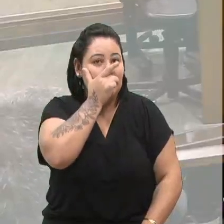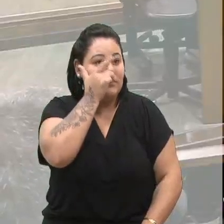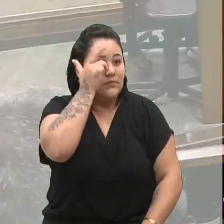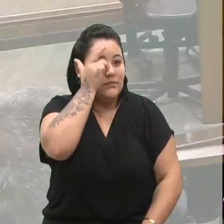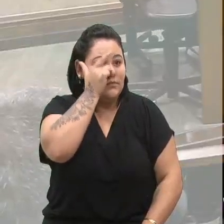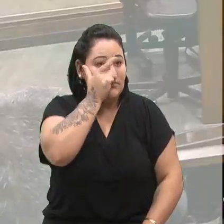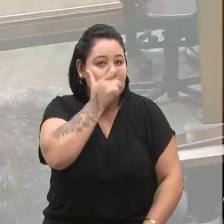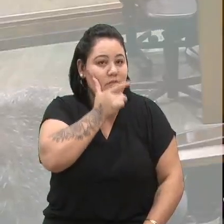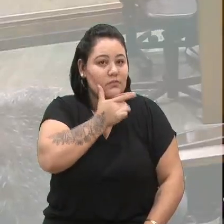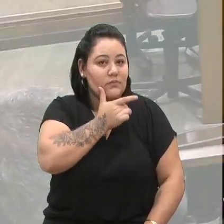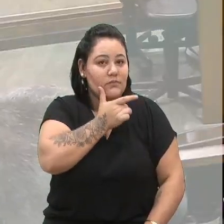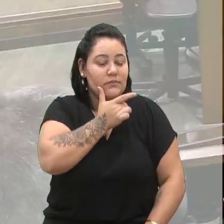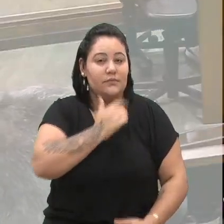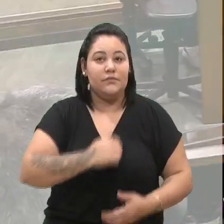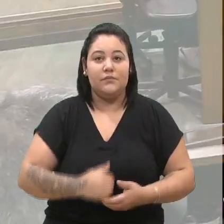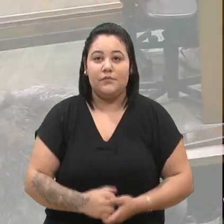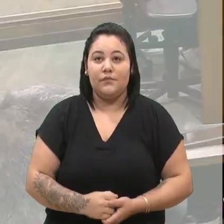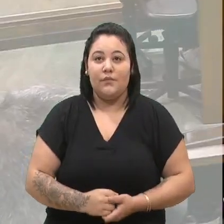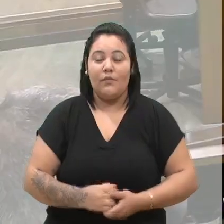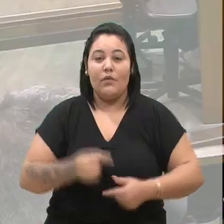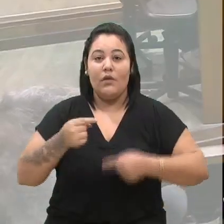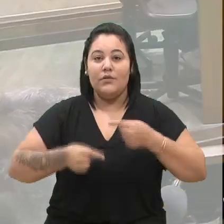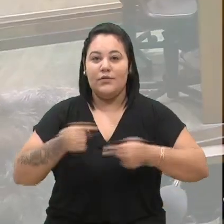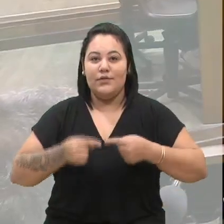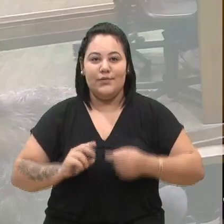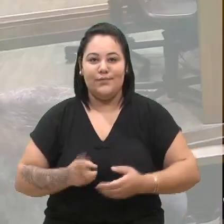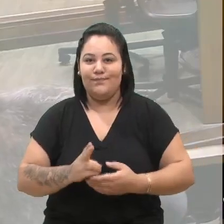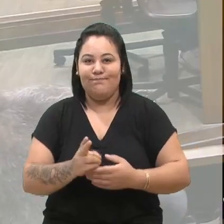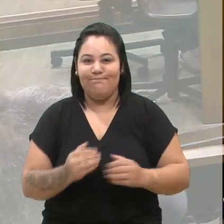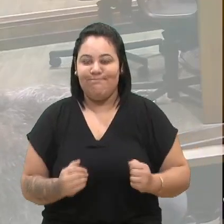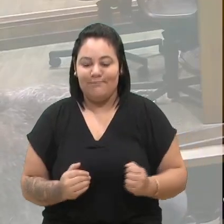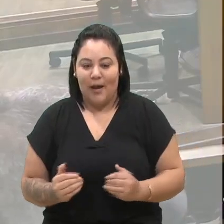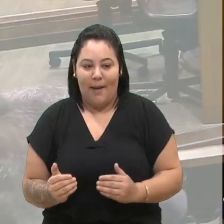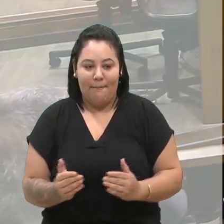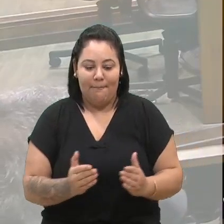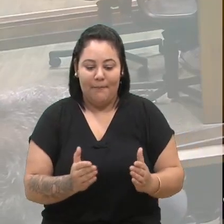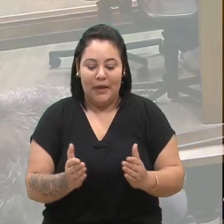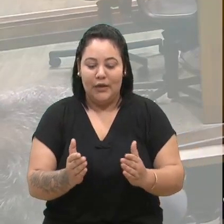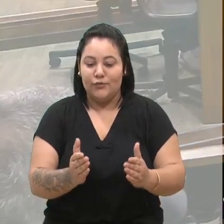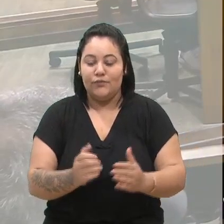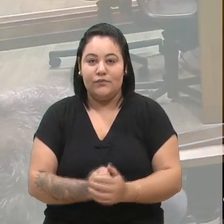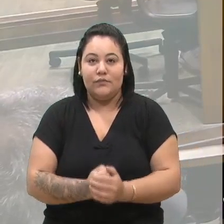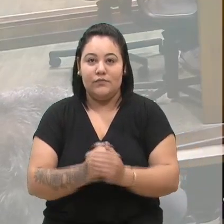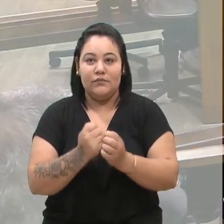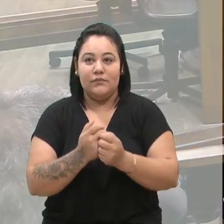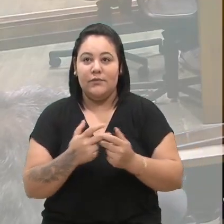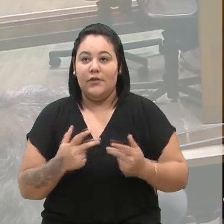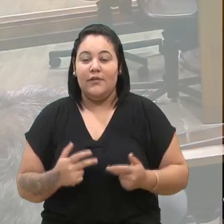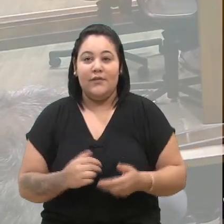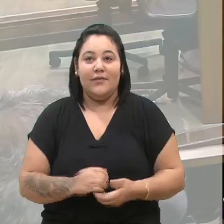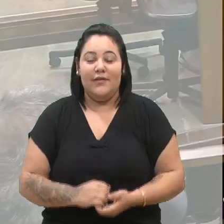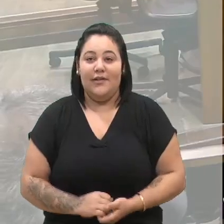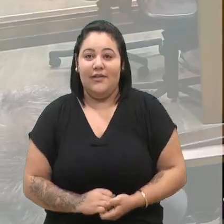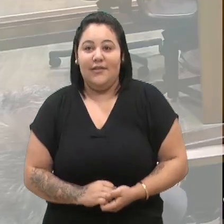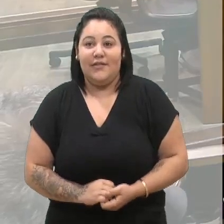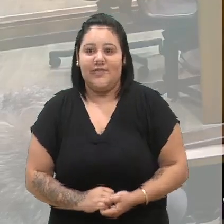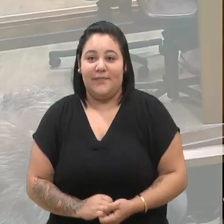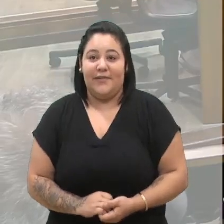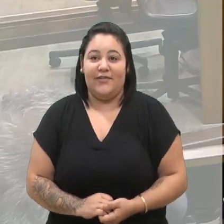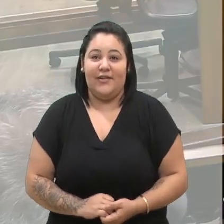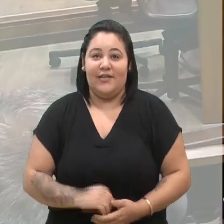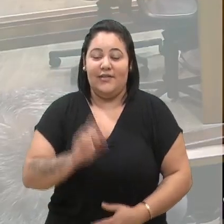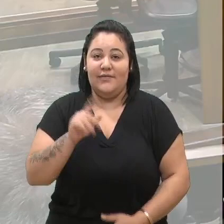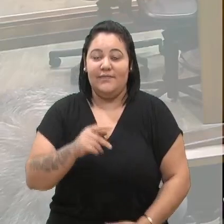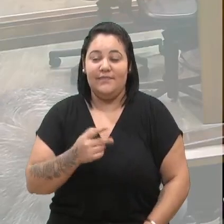As discussões, elas seguem o caminho daquilo que as pessoas defendem, da sua visão